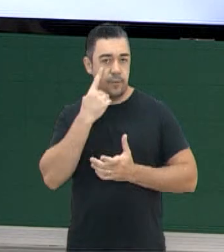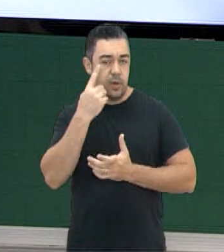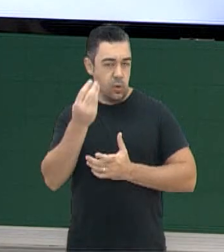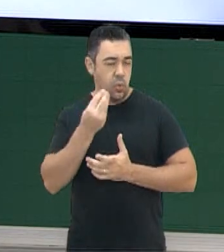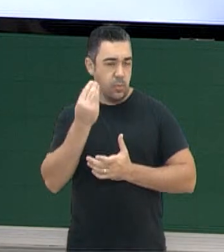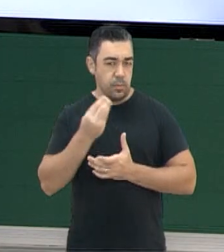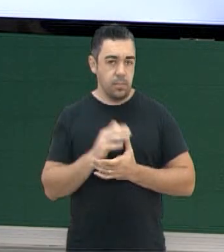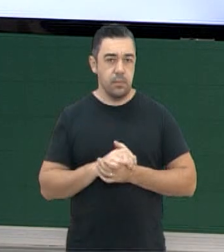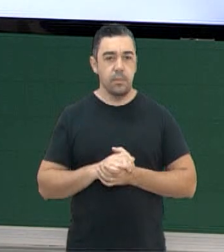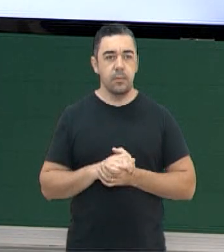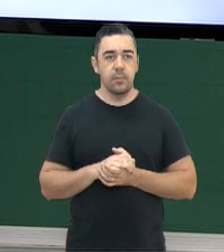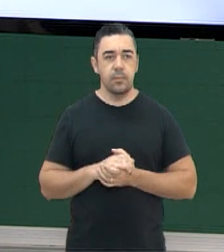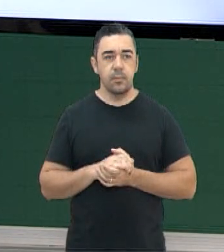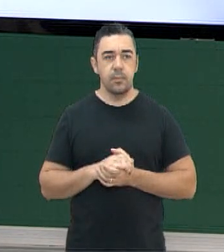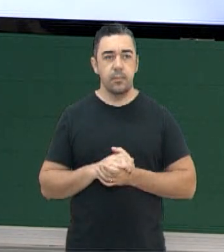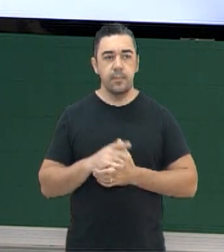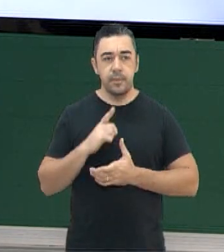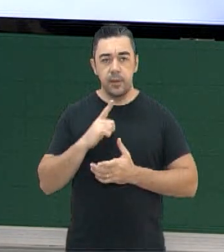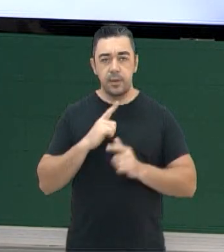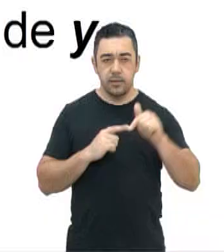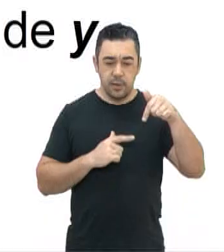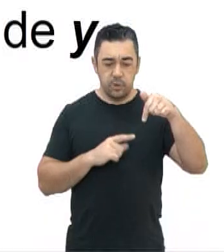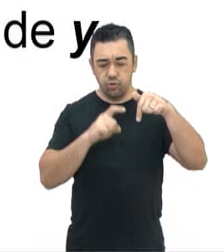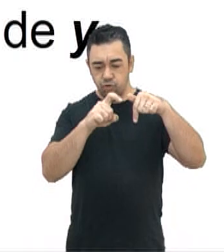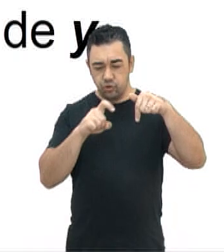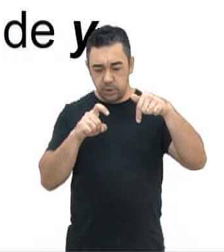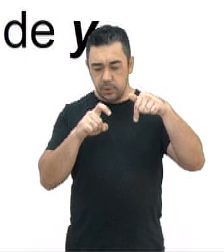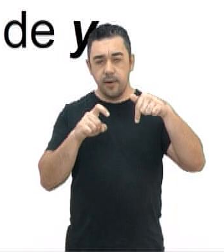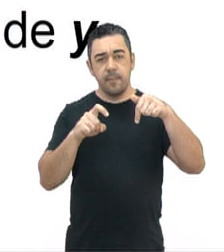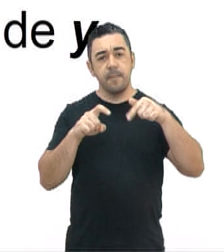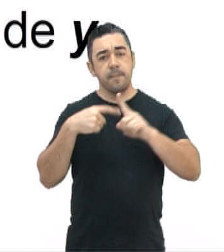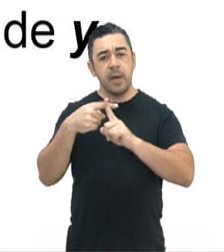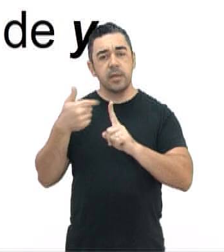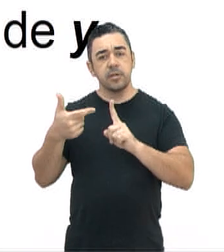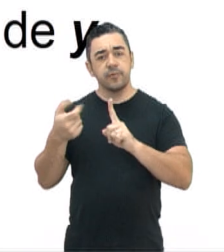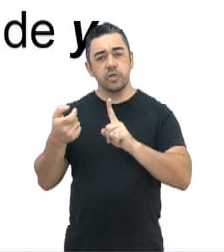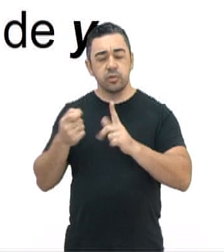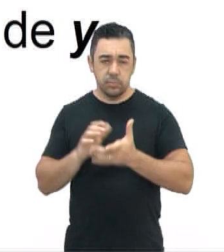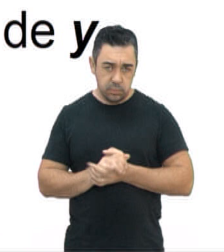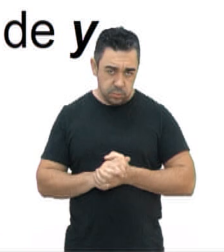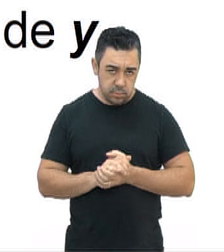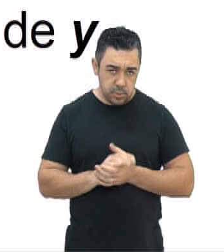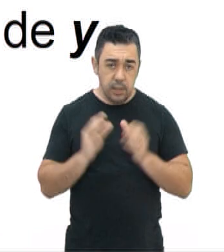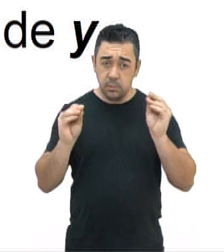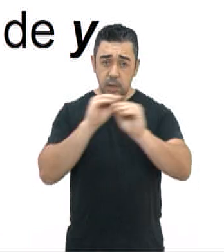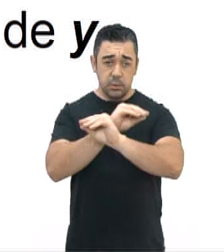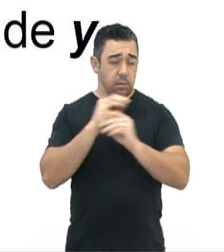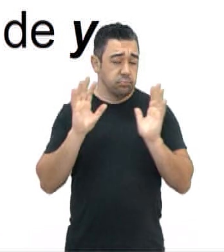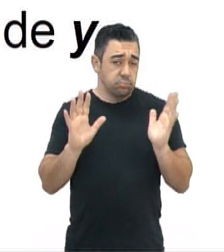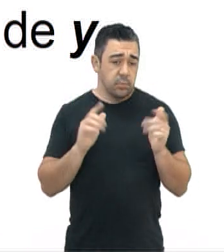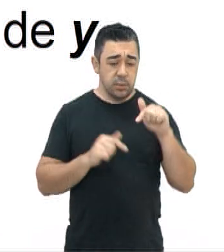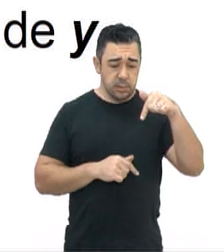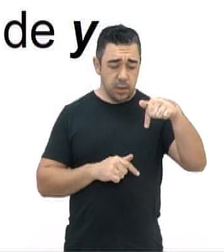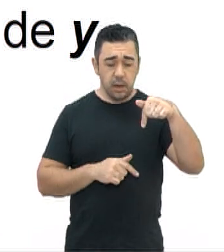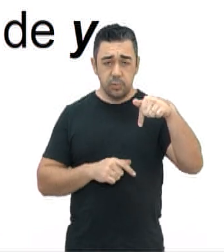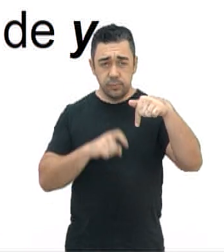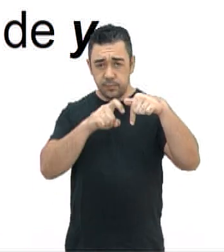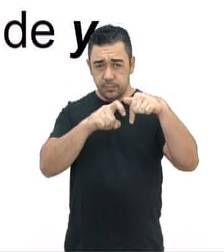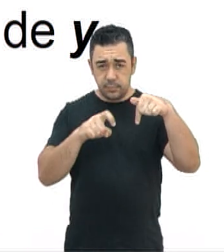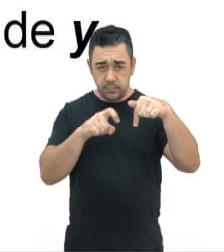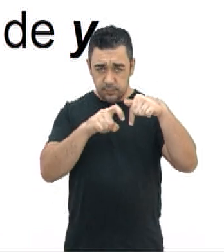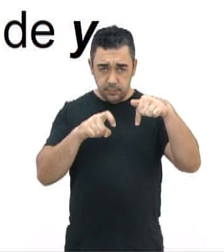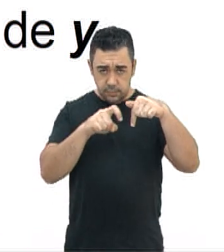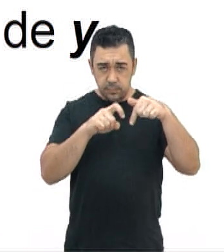que ficou? Olha lá. 7x mais 20, então 7, a parte numérica,